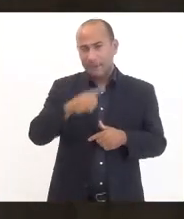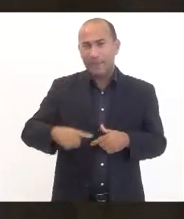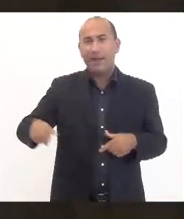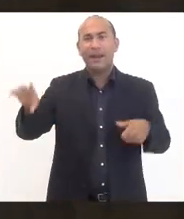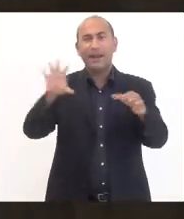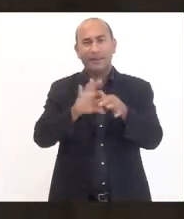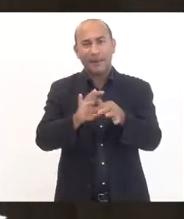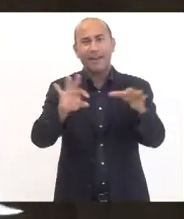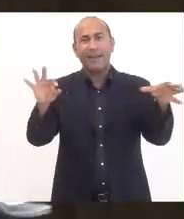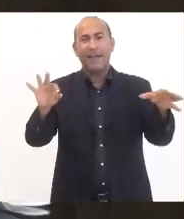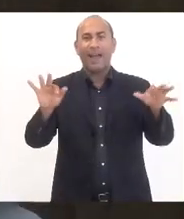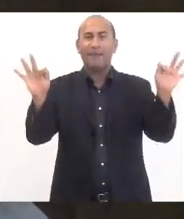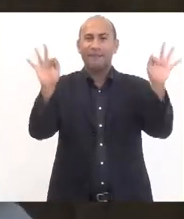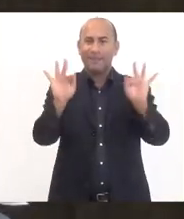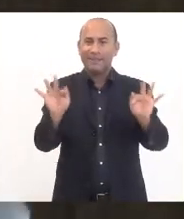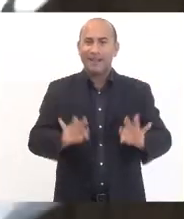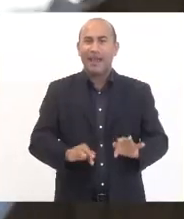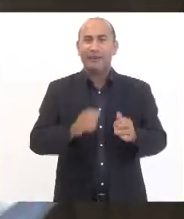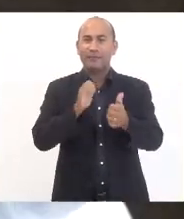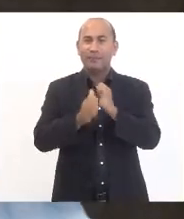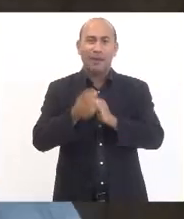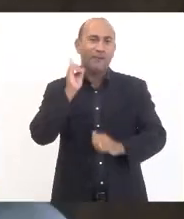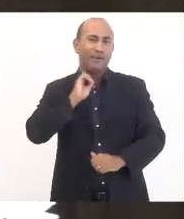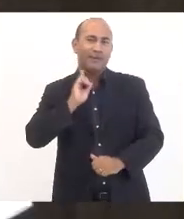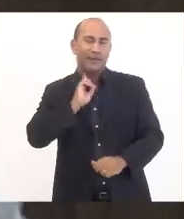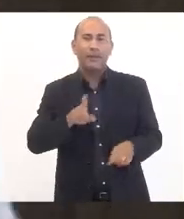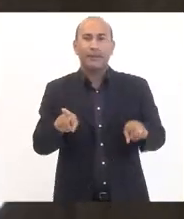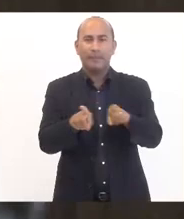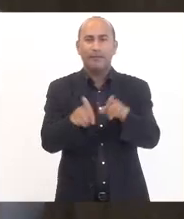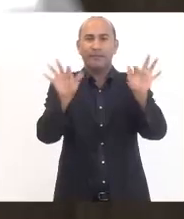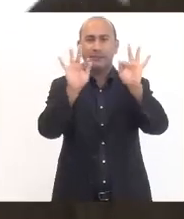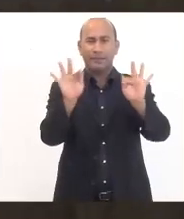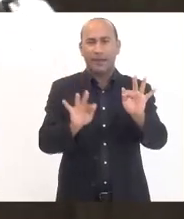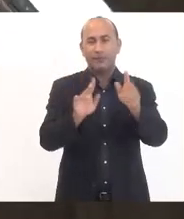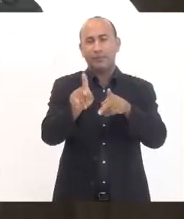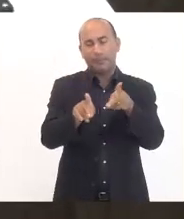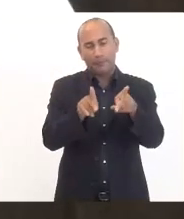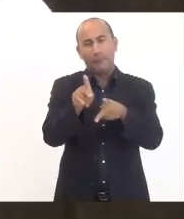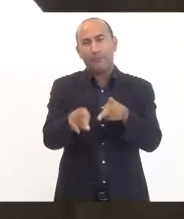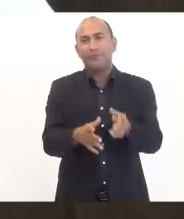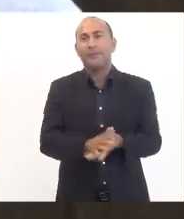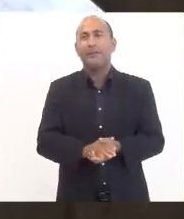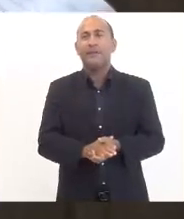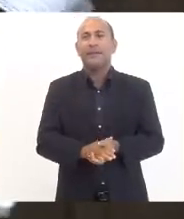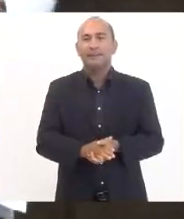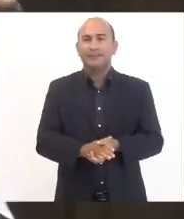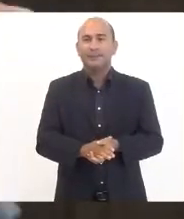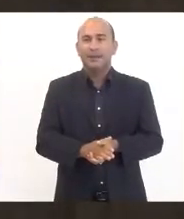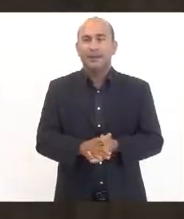dos flamenguistas é a felicidade também do nosso povo, e é isso. O parecer, senhor